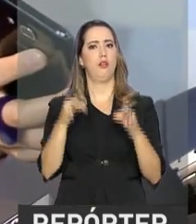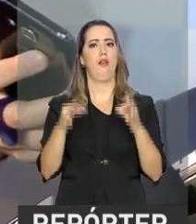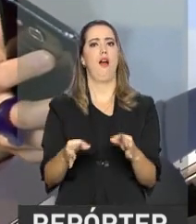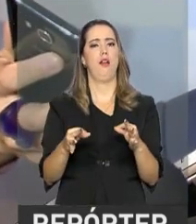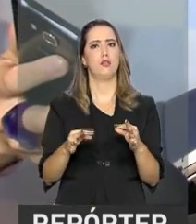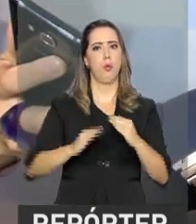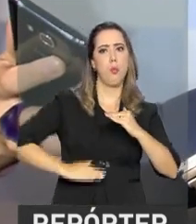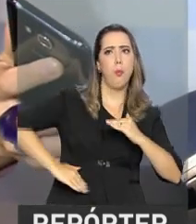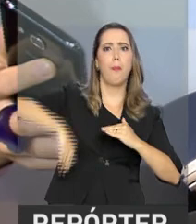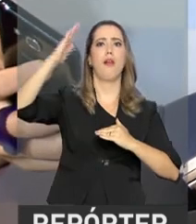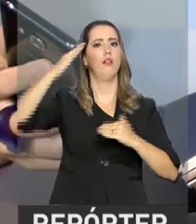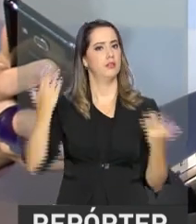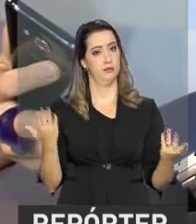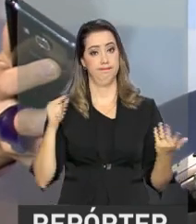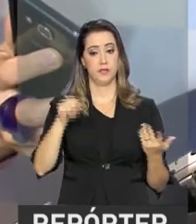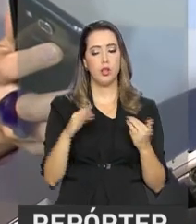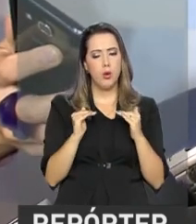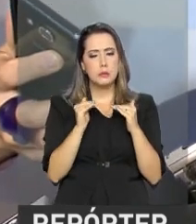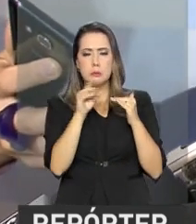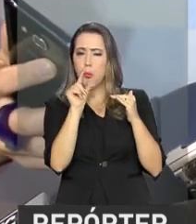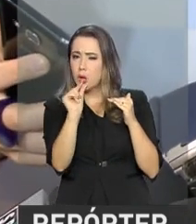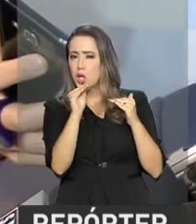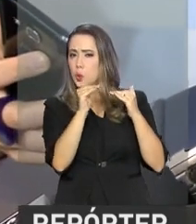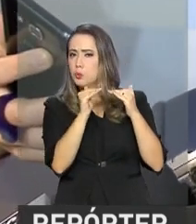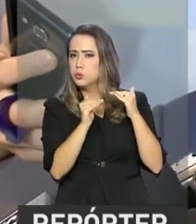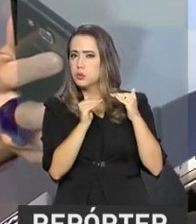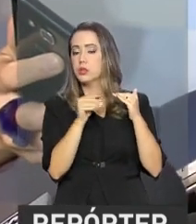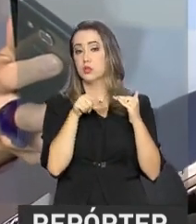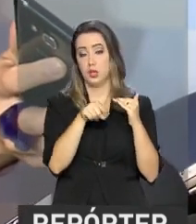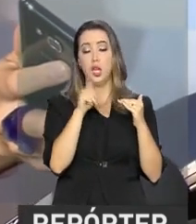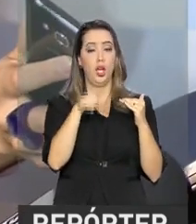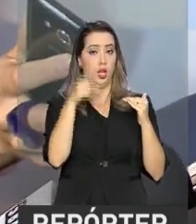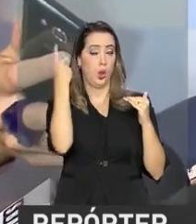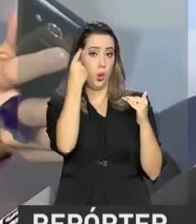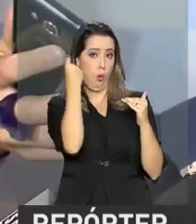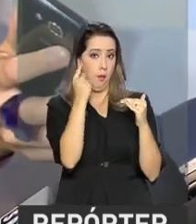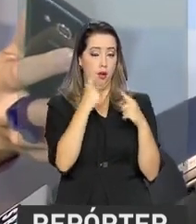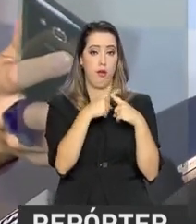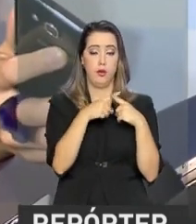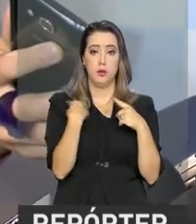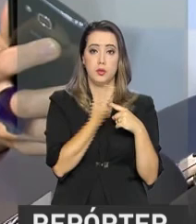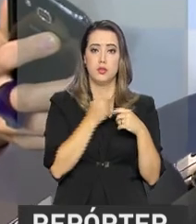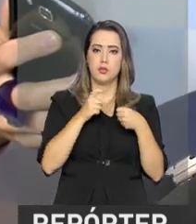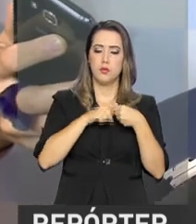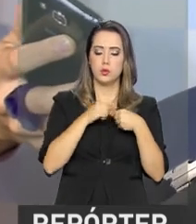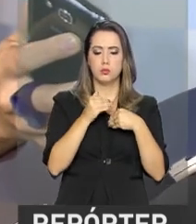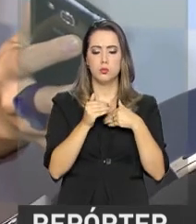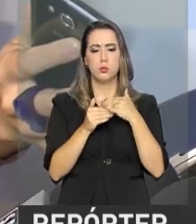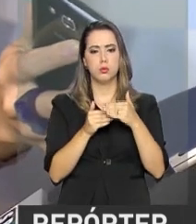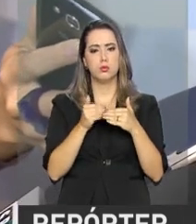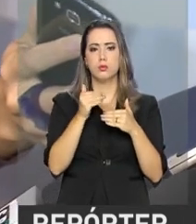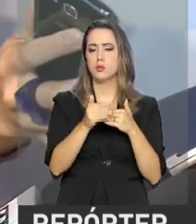numa uma projeção de uma pequena queda o que significa dizer que nós estamos começando recuperar isso de